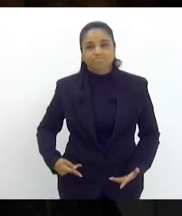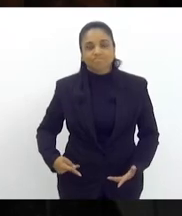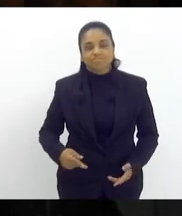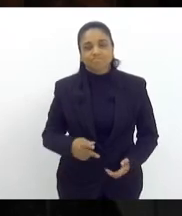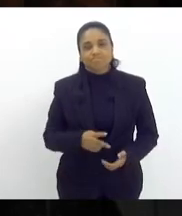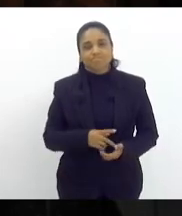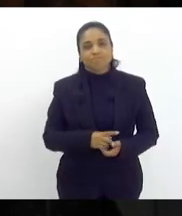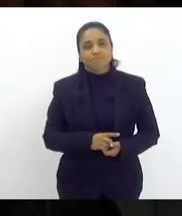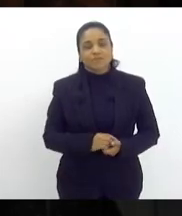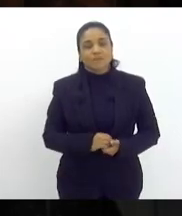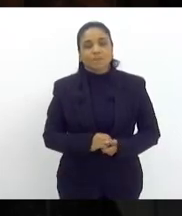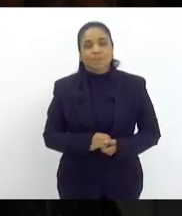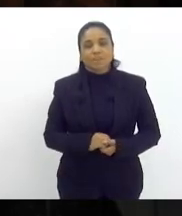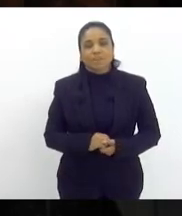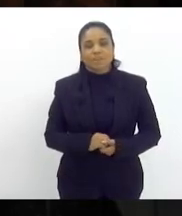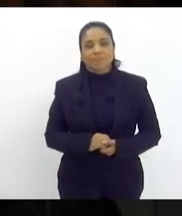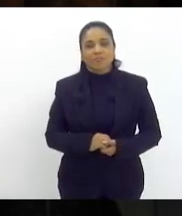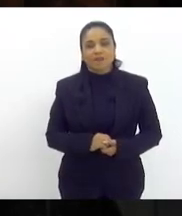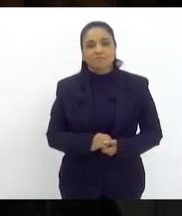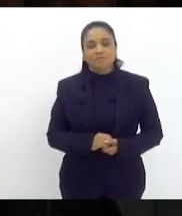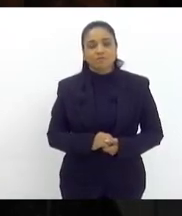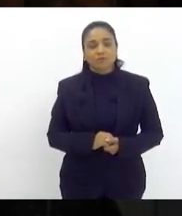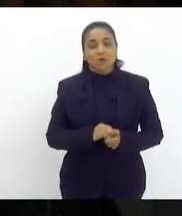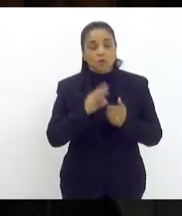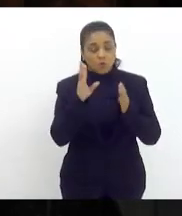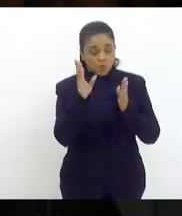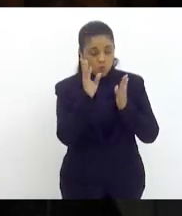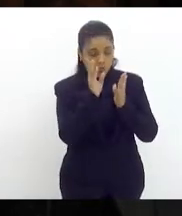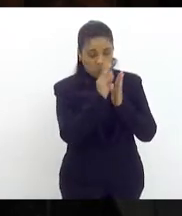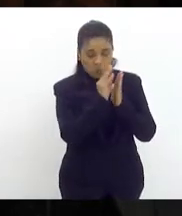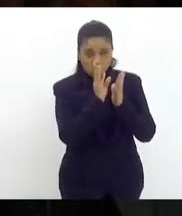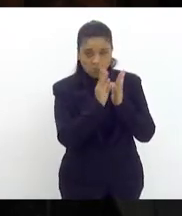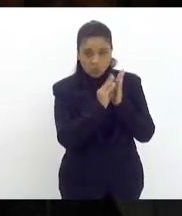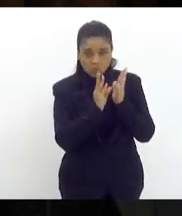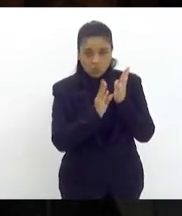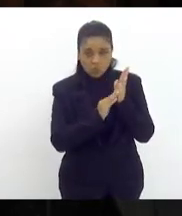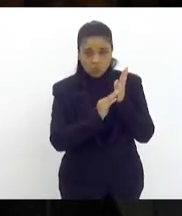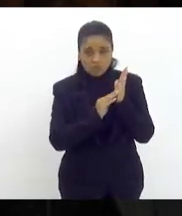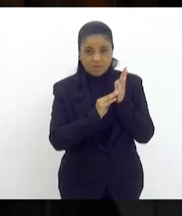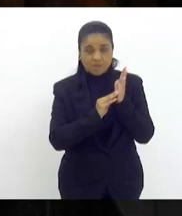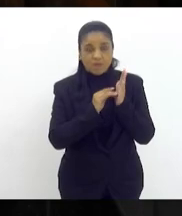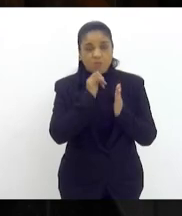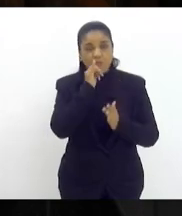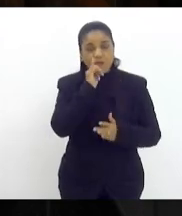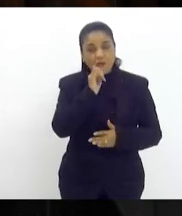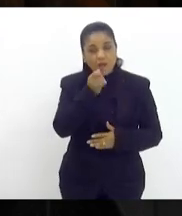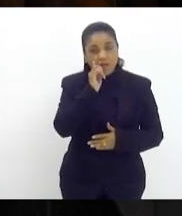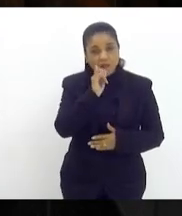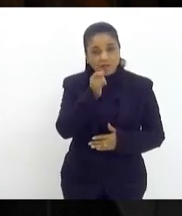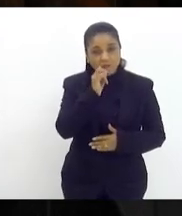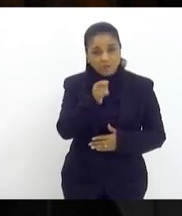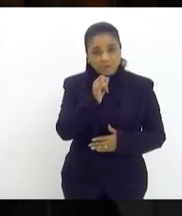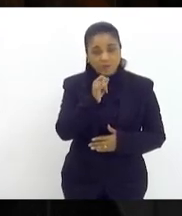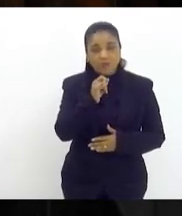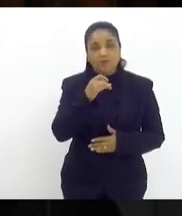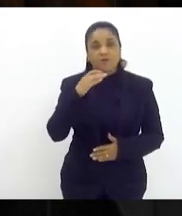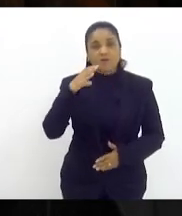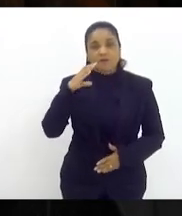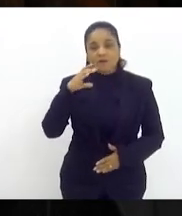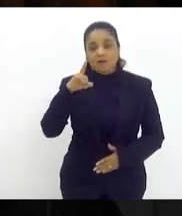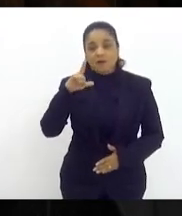colocados nesse substitutivo pelo relator deputado Cláudio Cajado